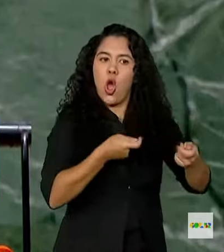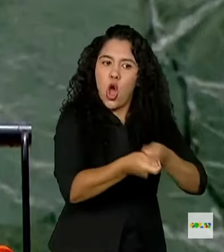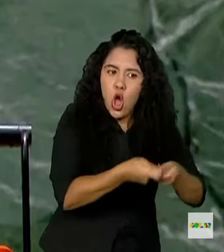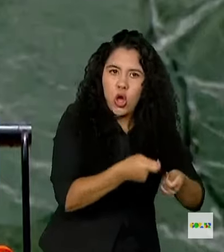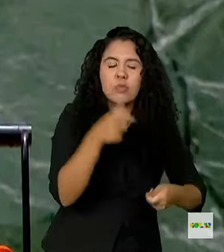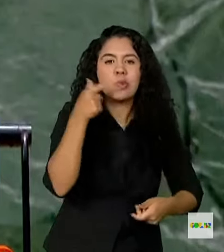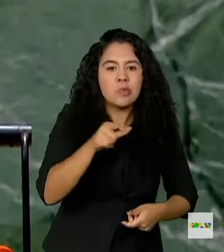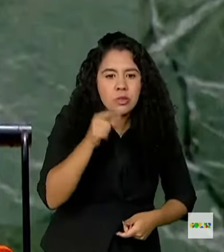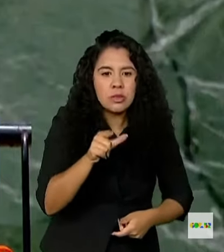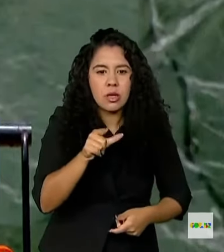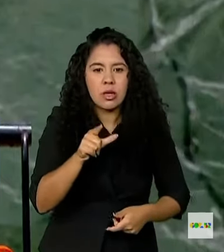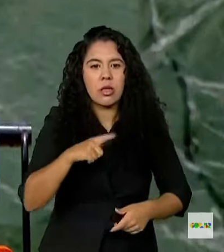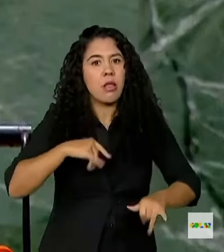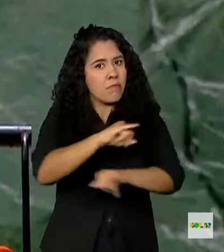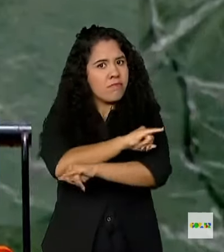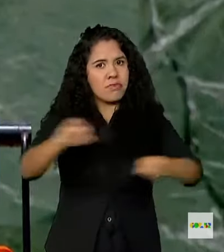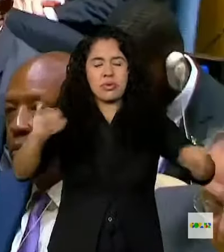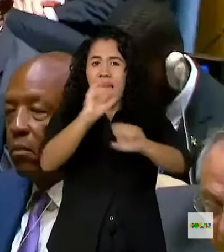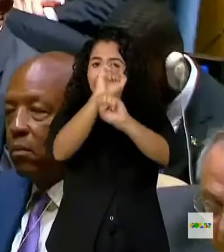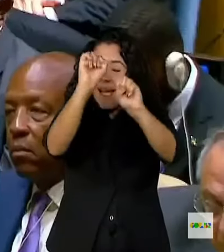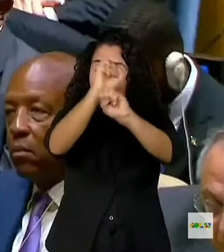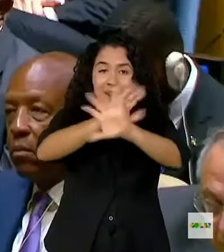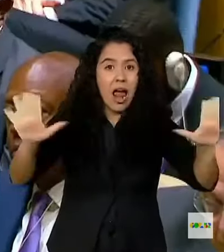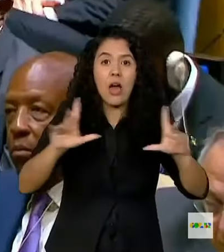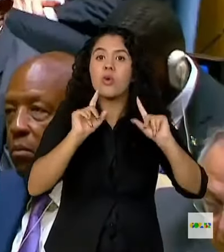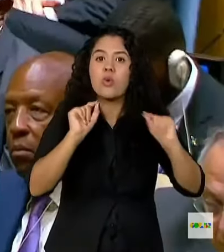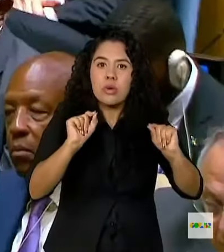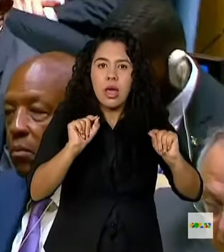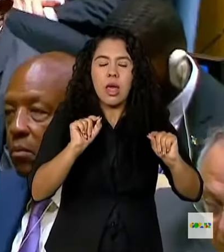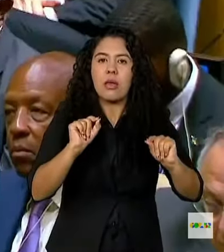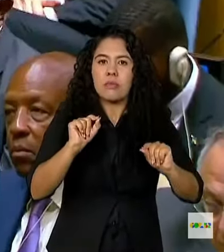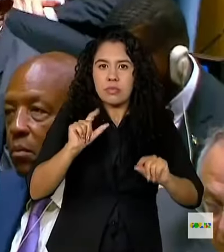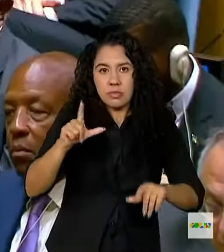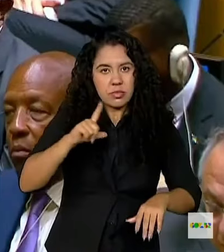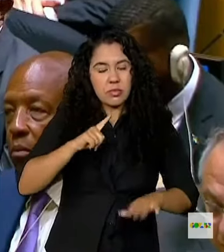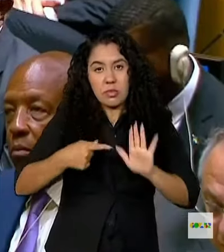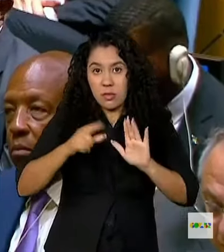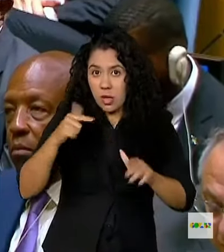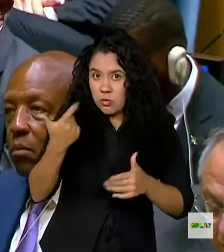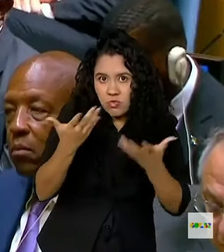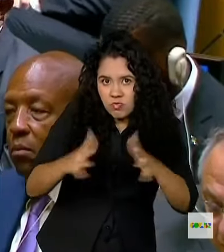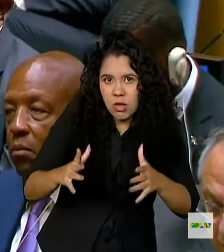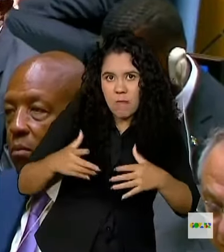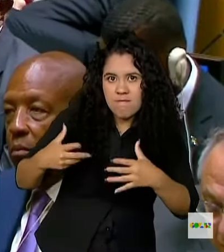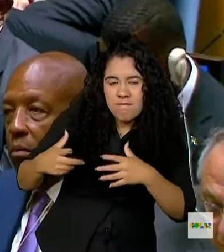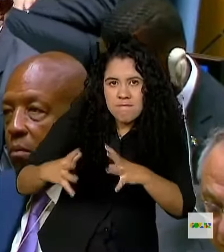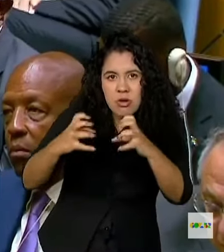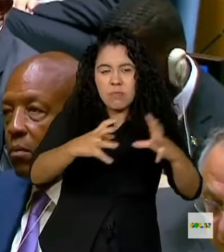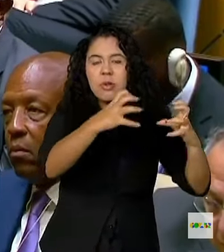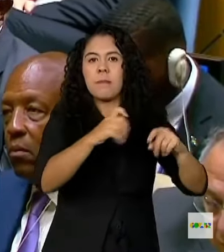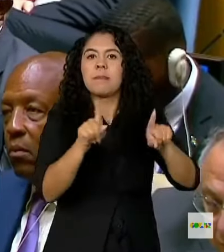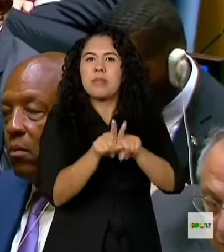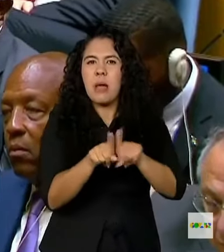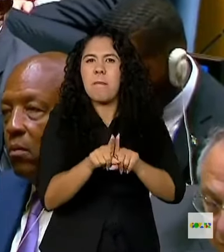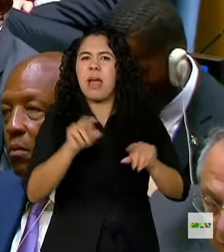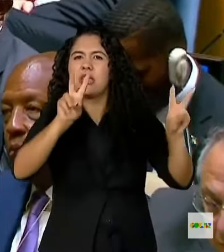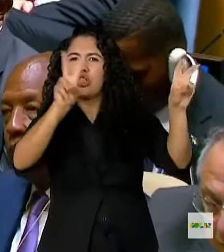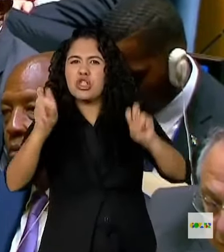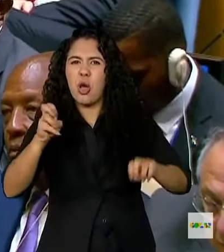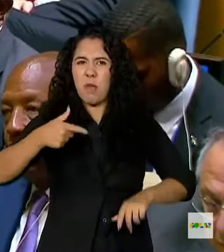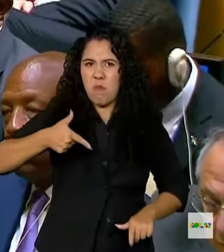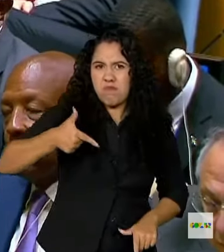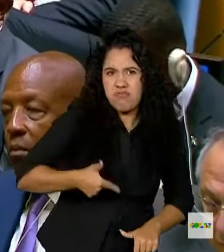conseguirá atingir todos os seus objetivos pela via militar. O recurso a armamento cada vez mais